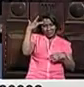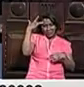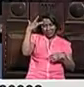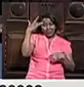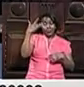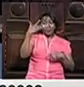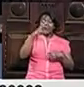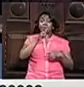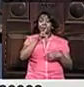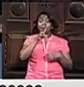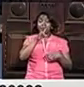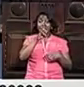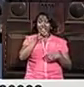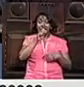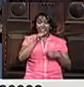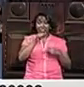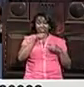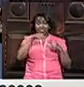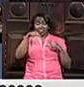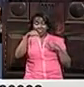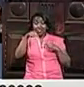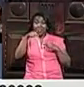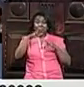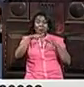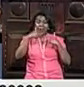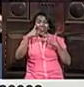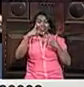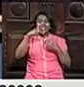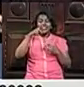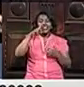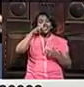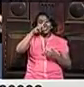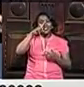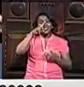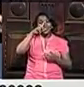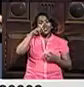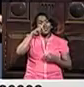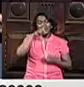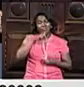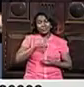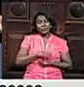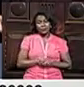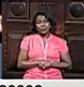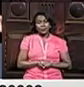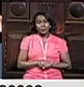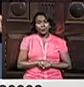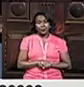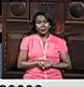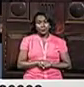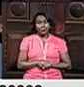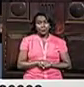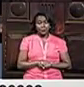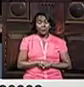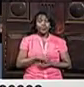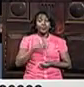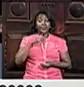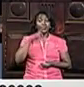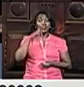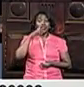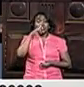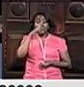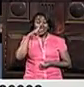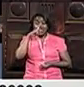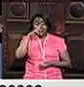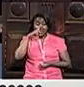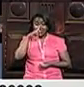via, em função dos riscos que a que a população